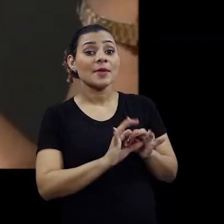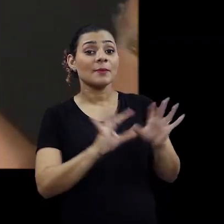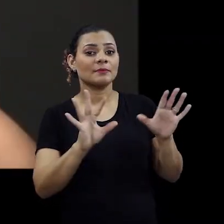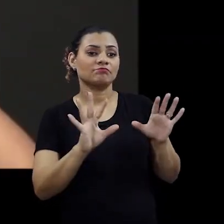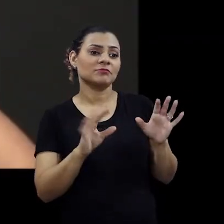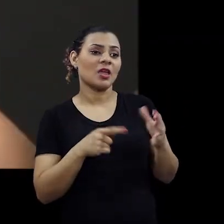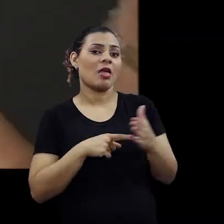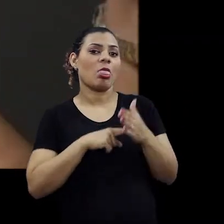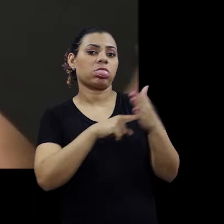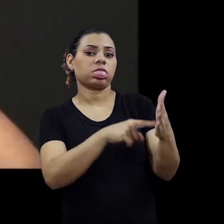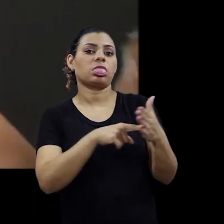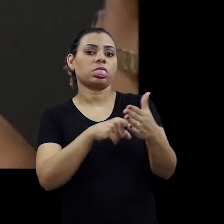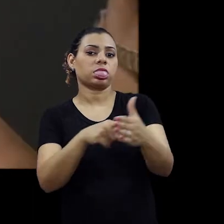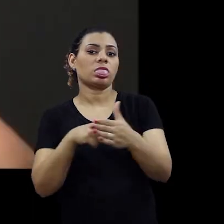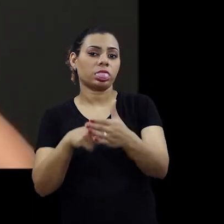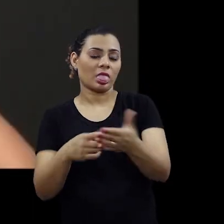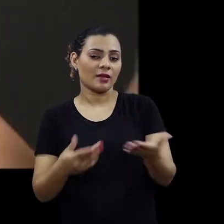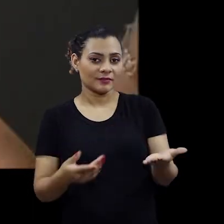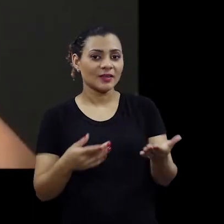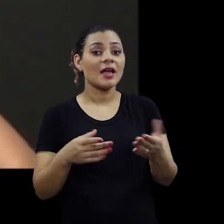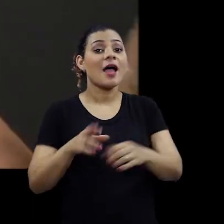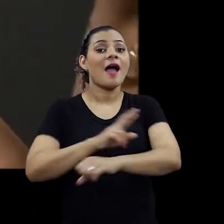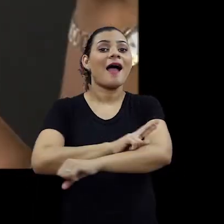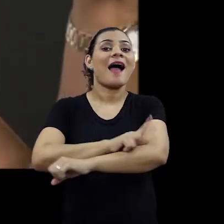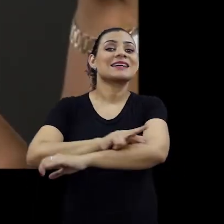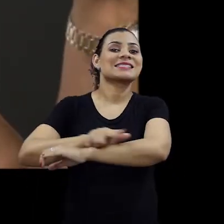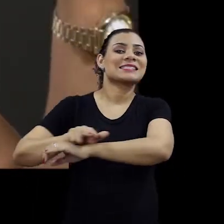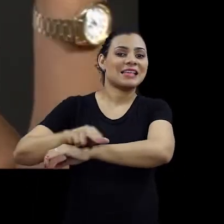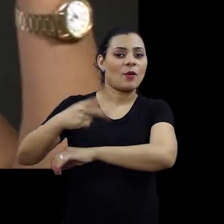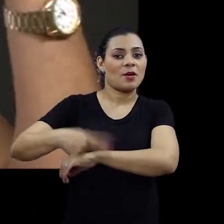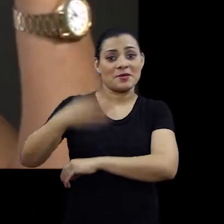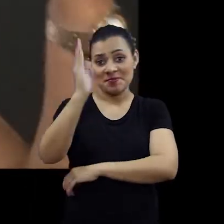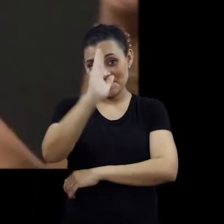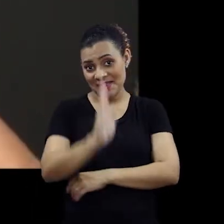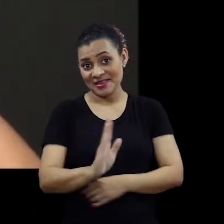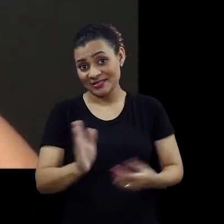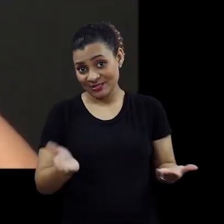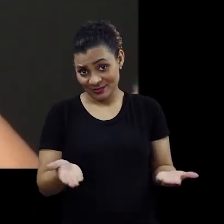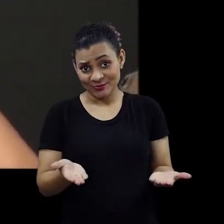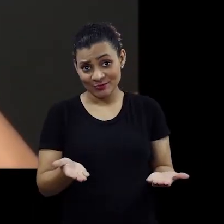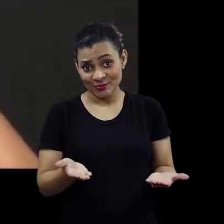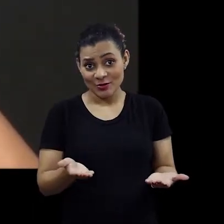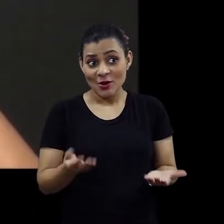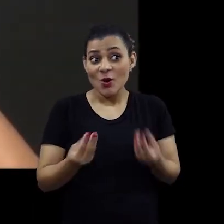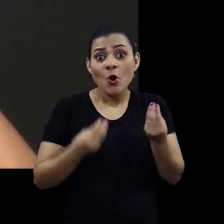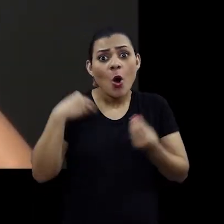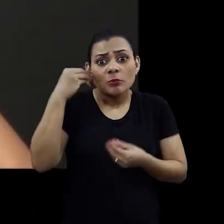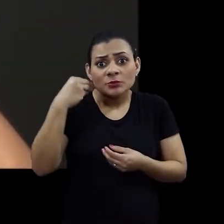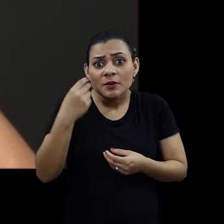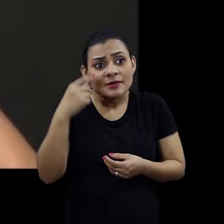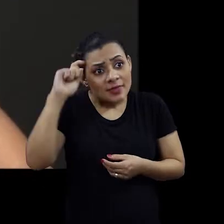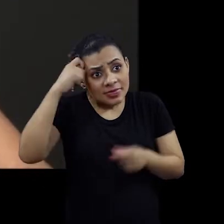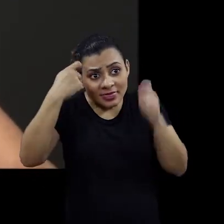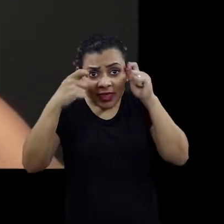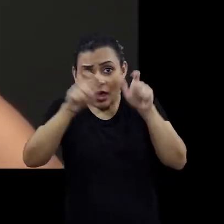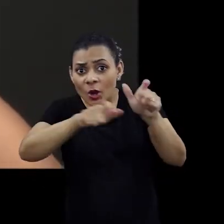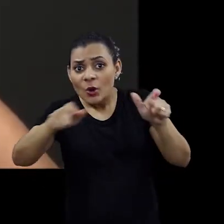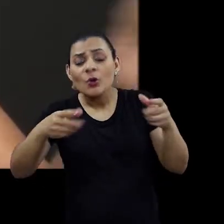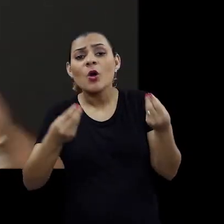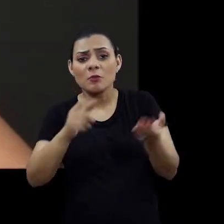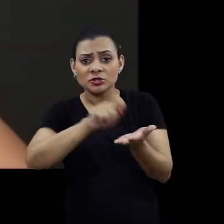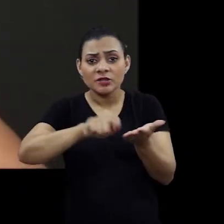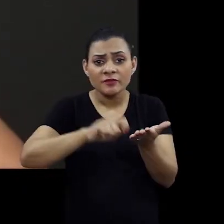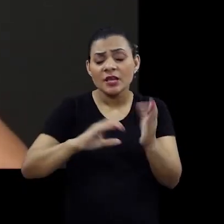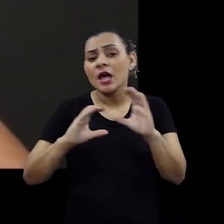nós denunciássemos a situação racial como viviam dentro do Brasil e como viviam os negros. O que eles estavam fazendo? Eles